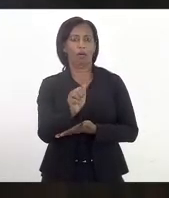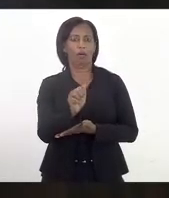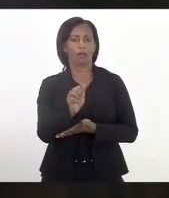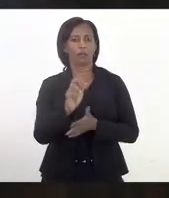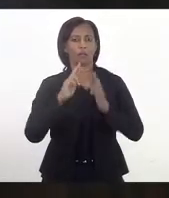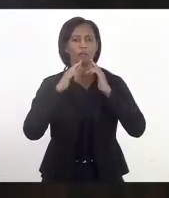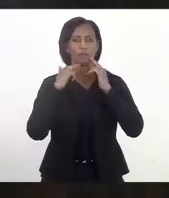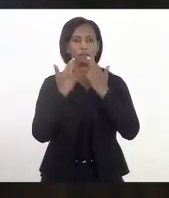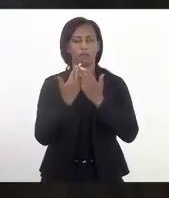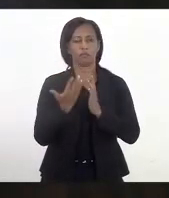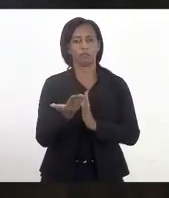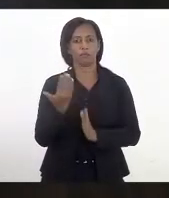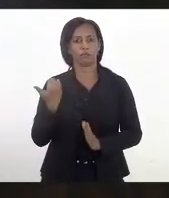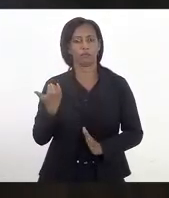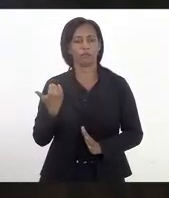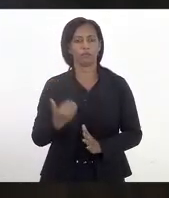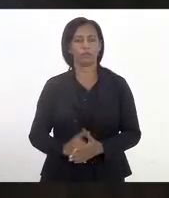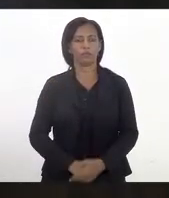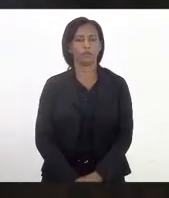anterior